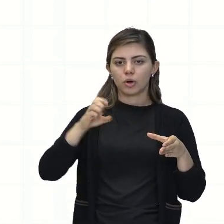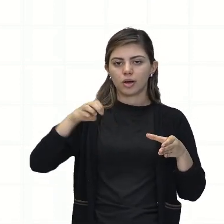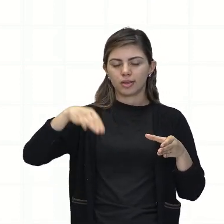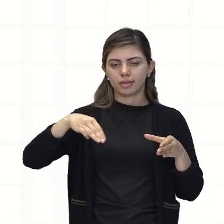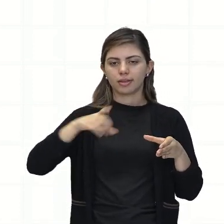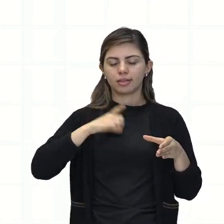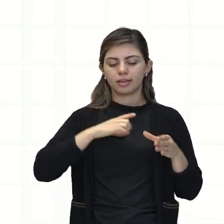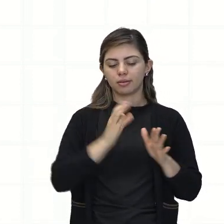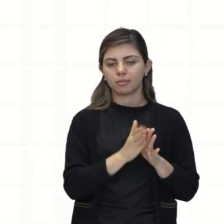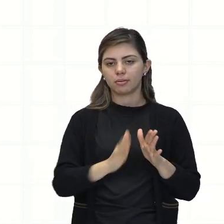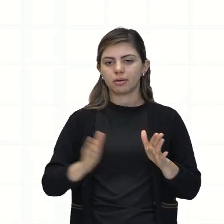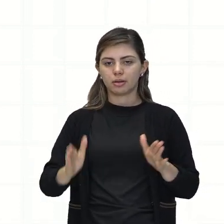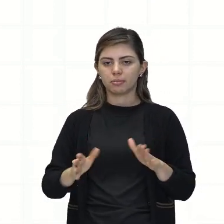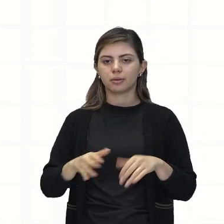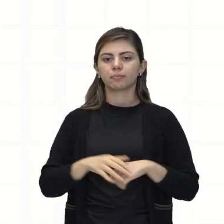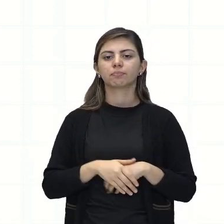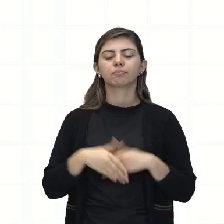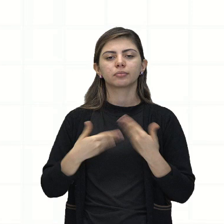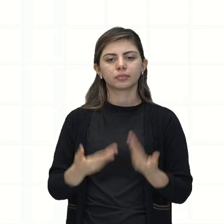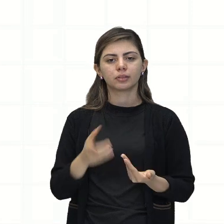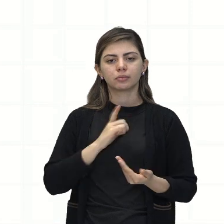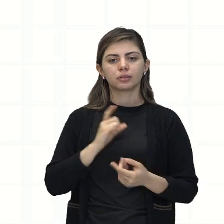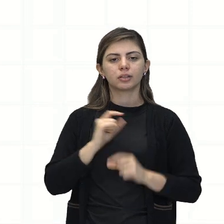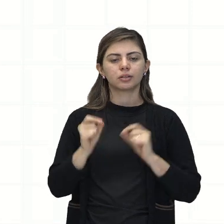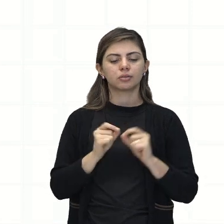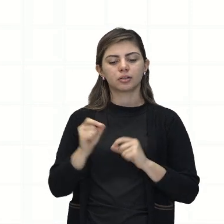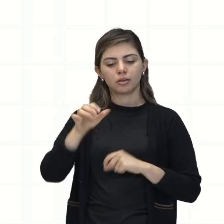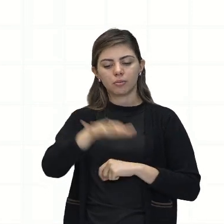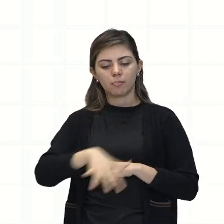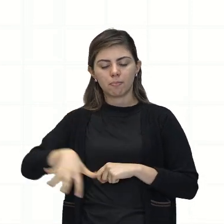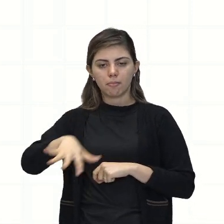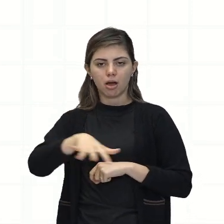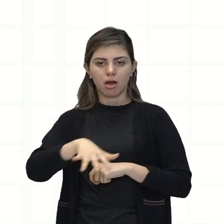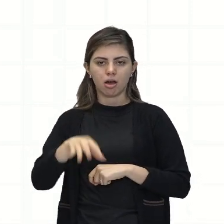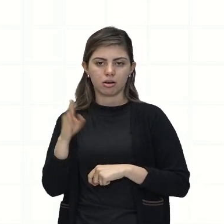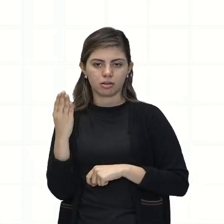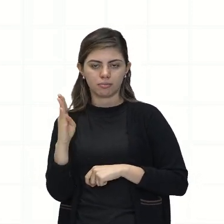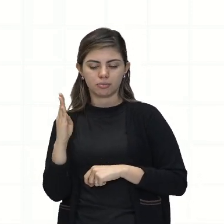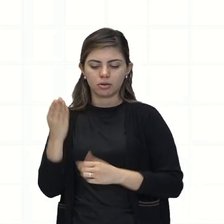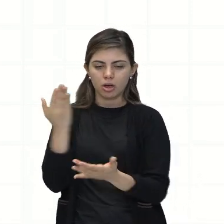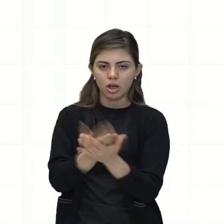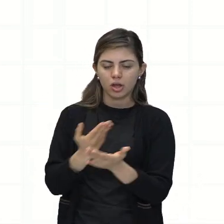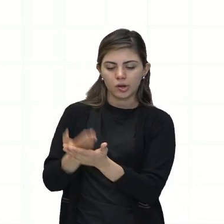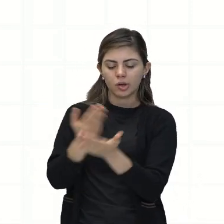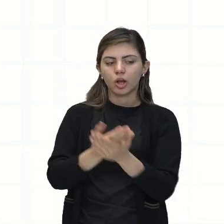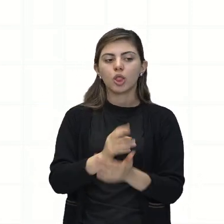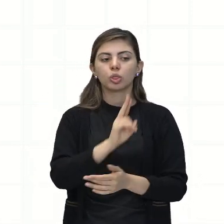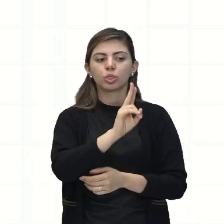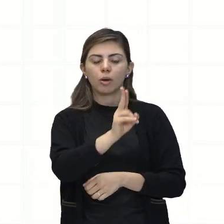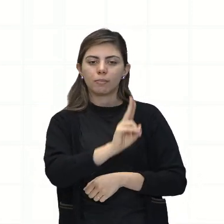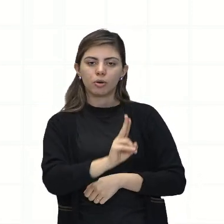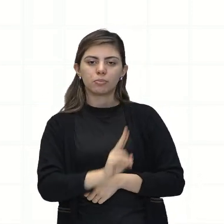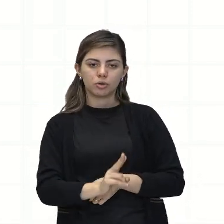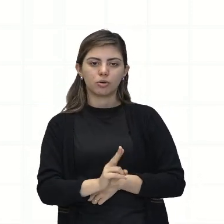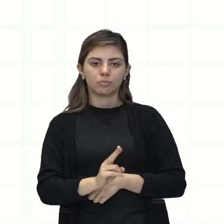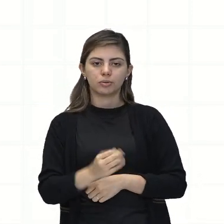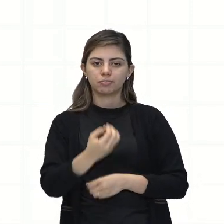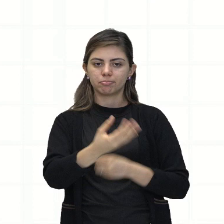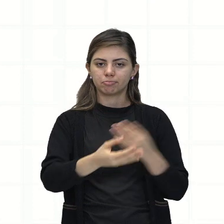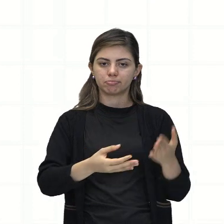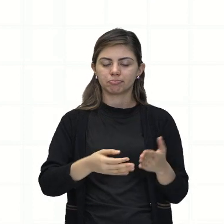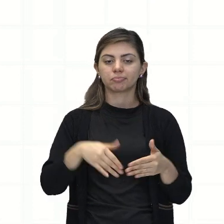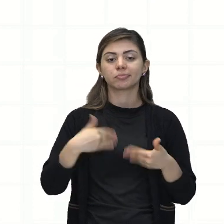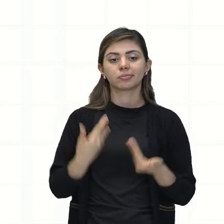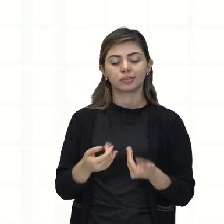um ramo da biologia destinado a dar nomes. Então, a taxonomia, ela